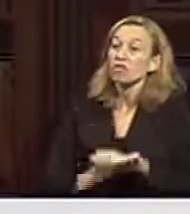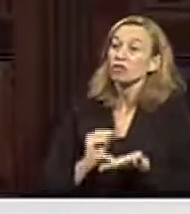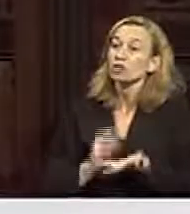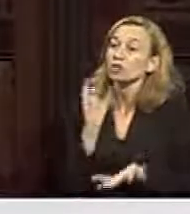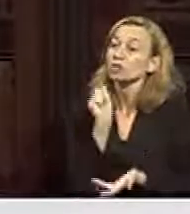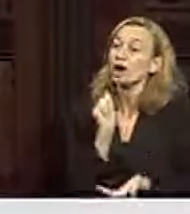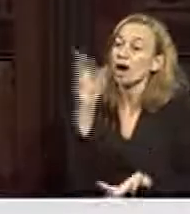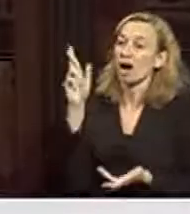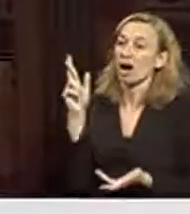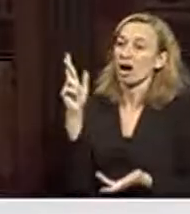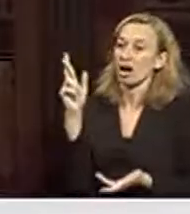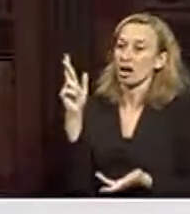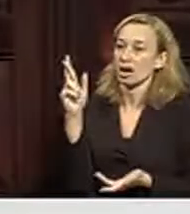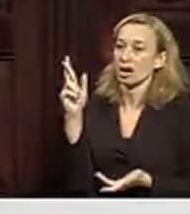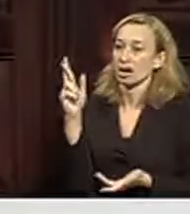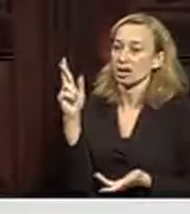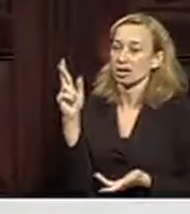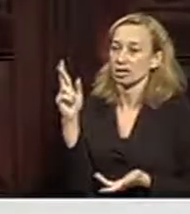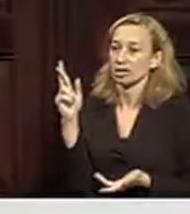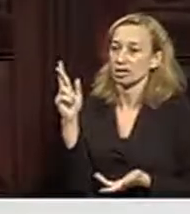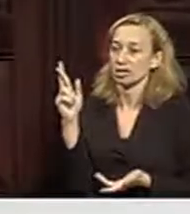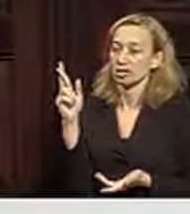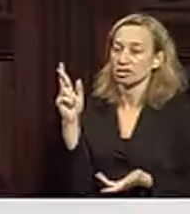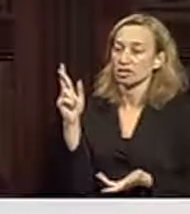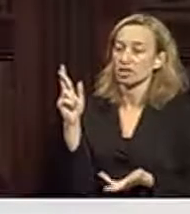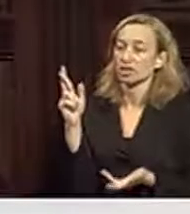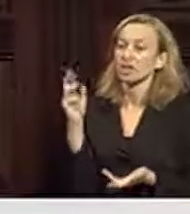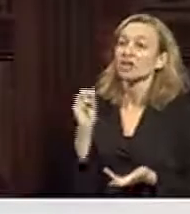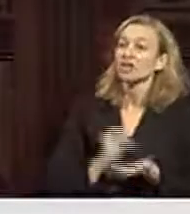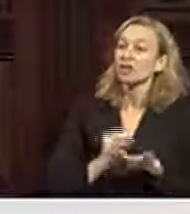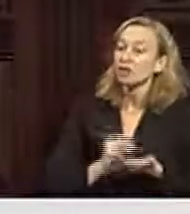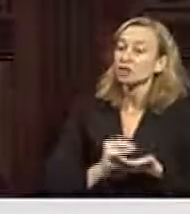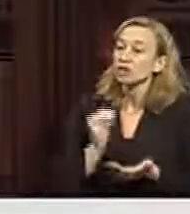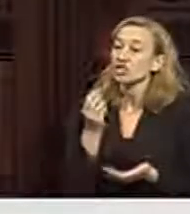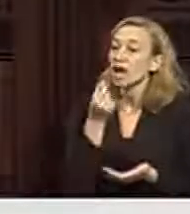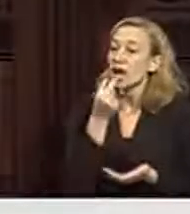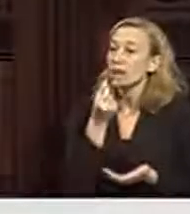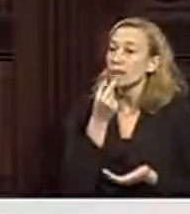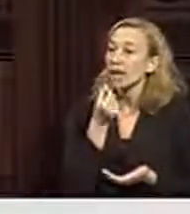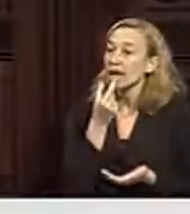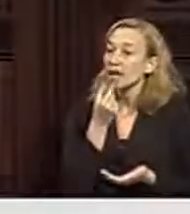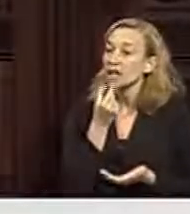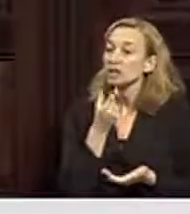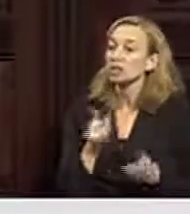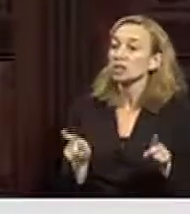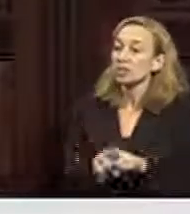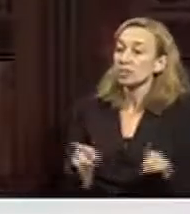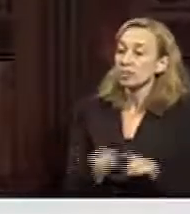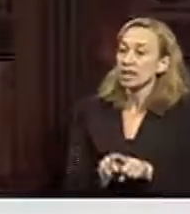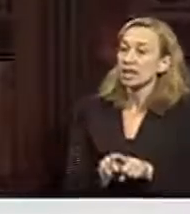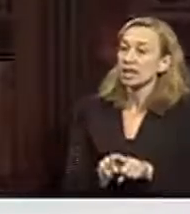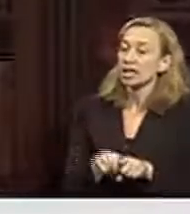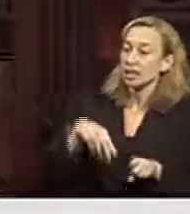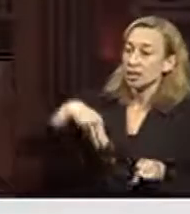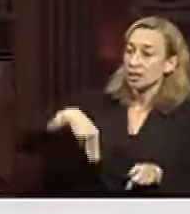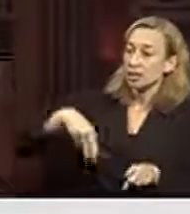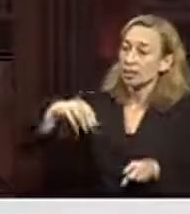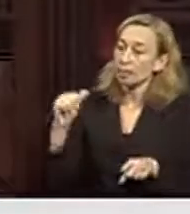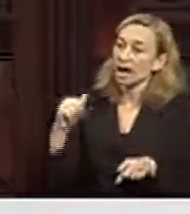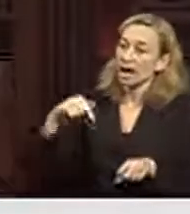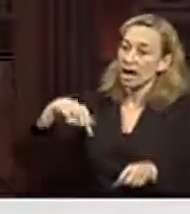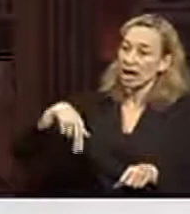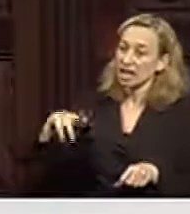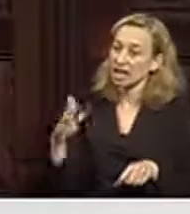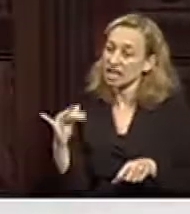regularmente por falta de remédios, por falta de equipamentos, porque o